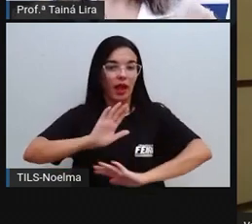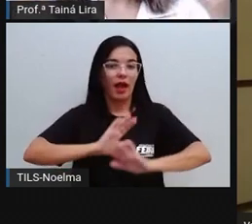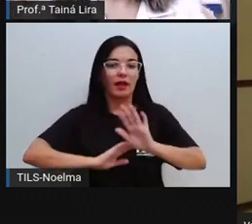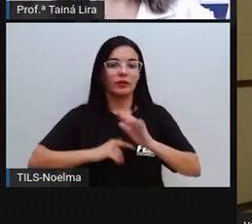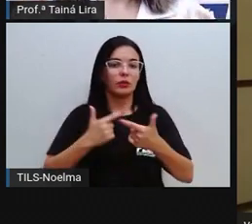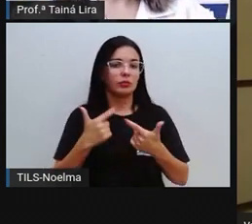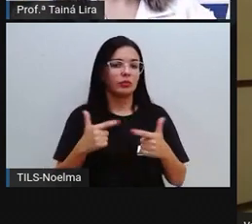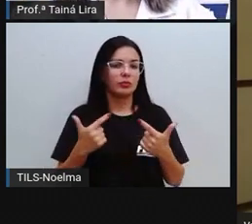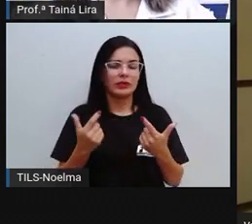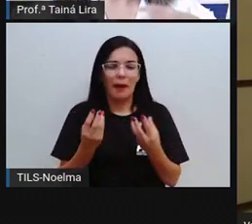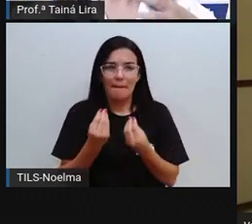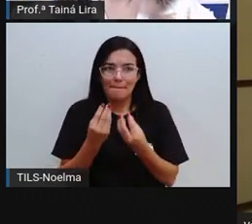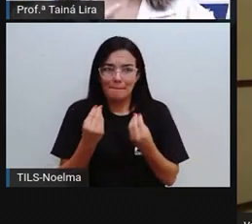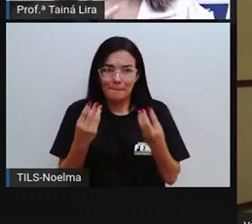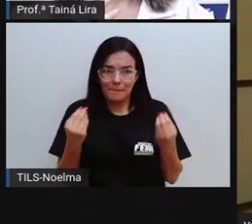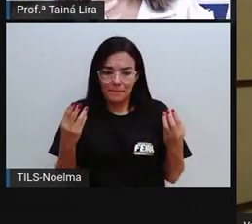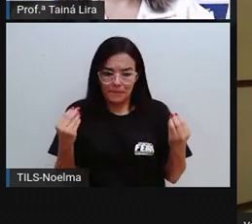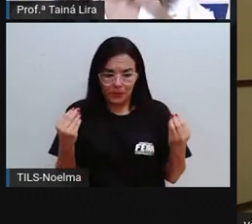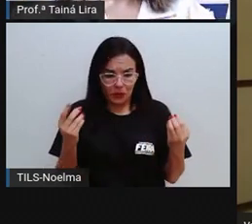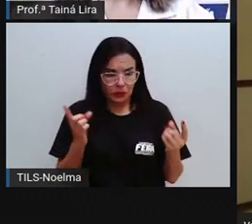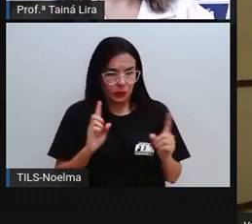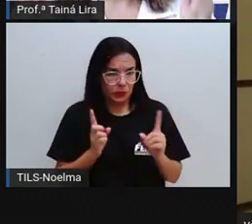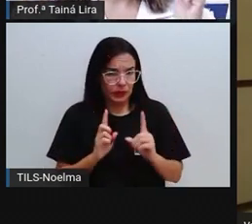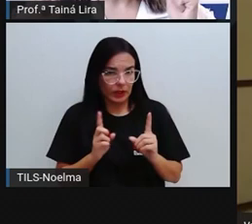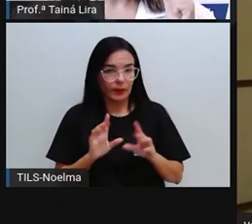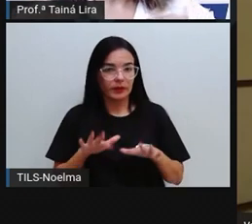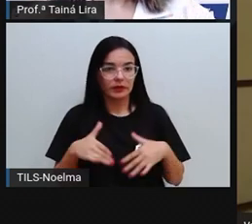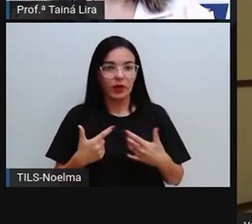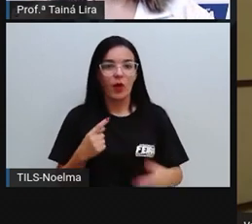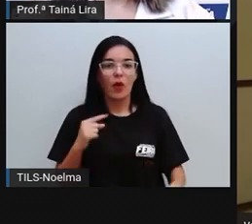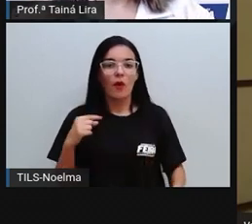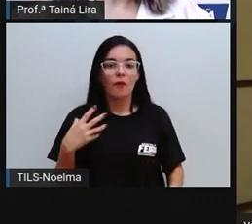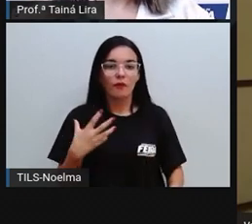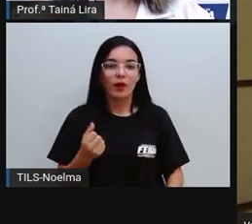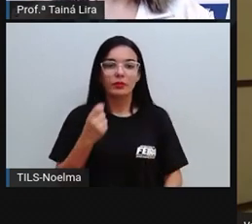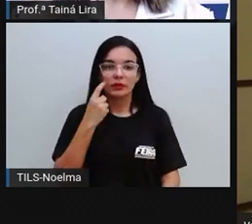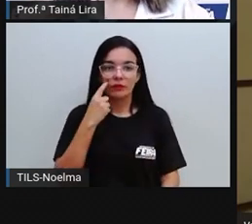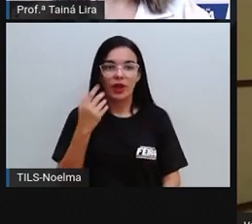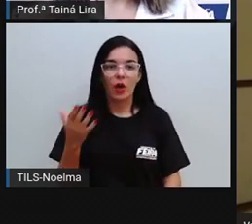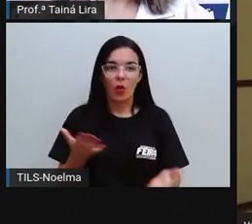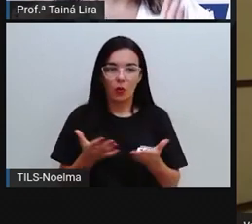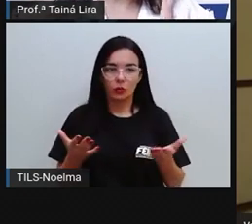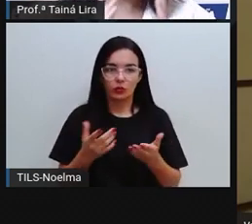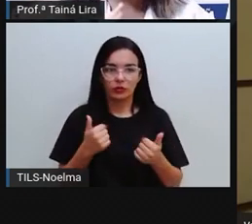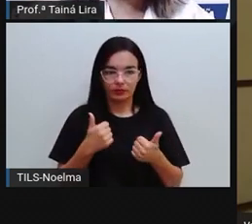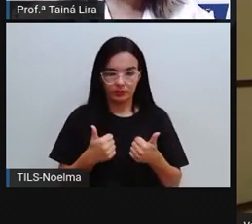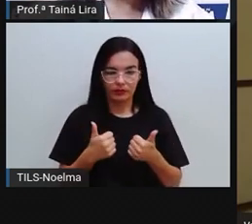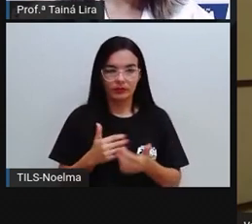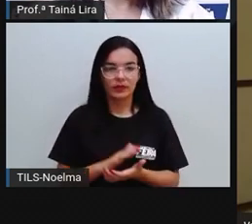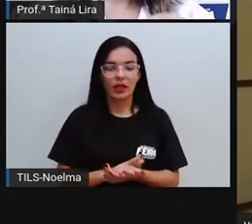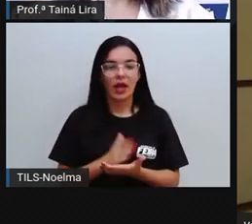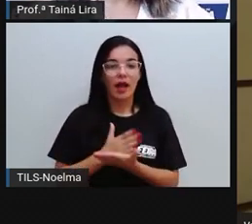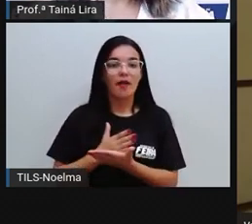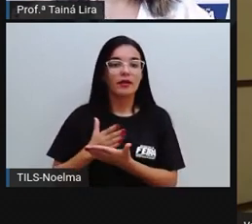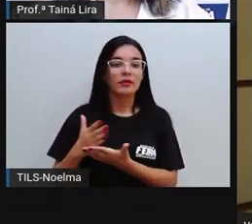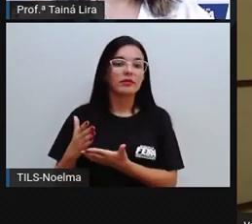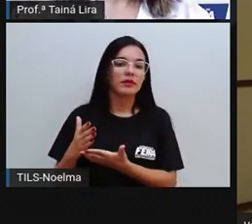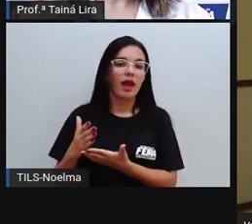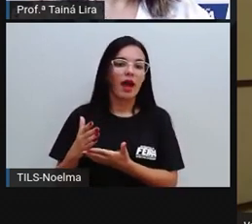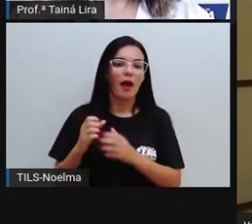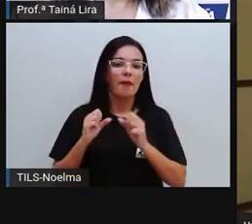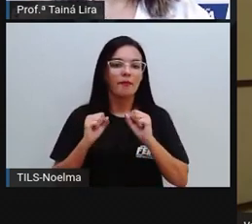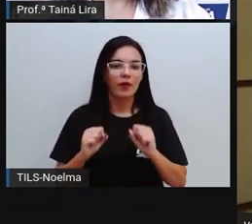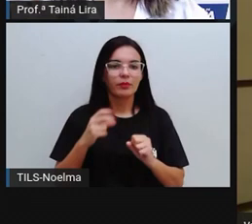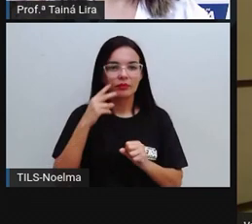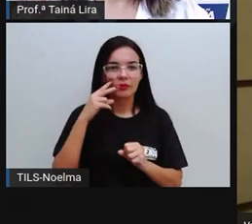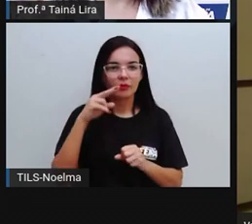sem exageros. Então, nós vamos ver essas questões hoje, tá? Nessa aula. Para iniciar, nós vamos ver